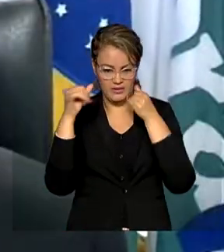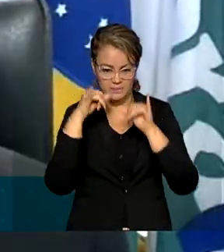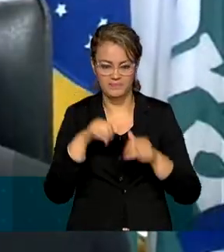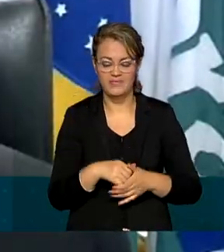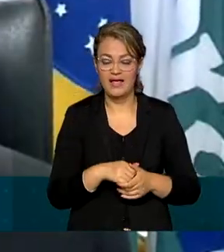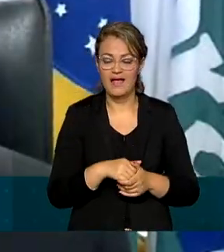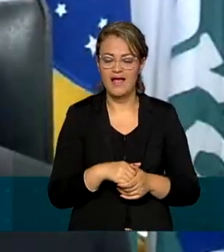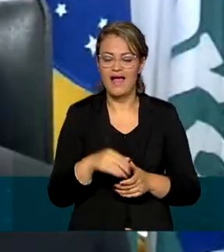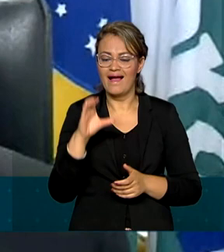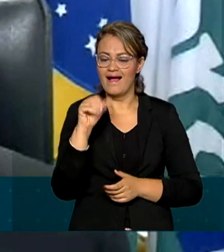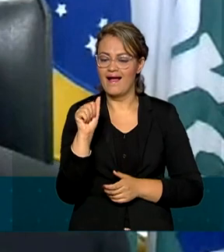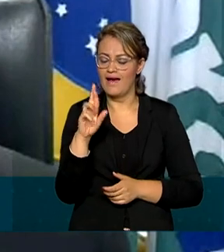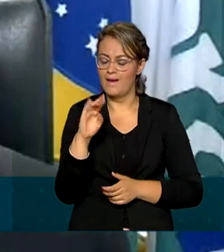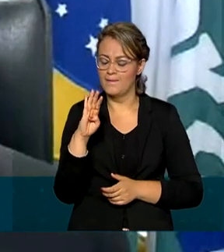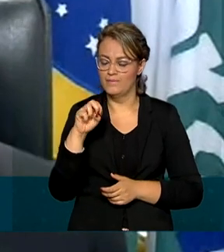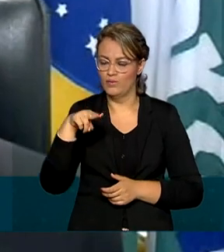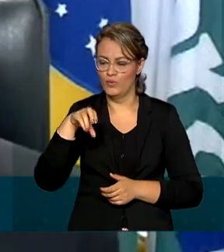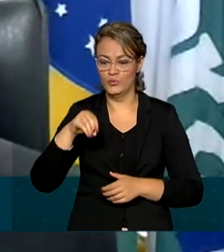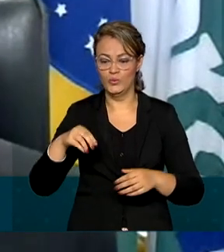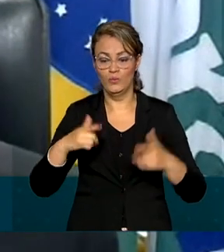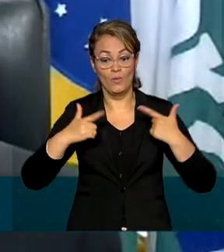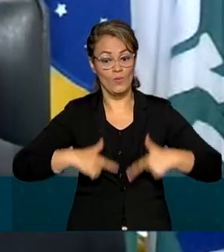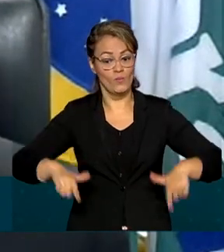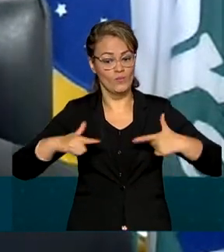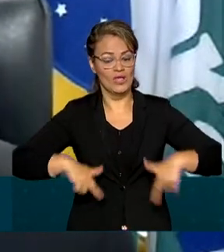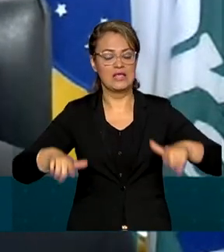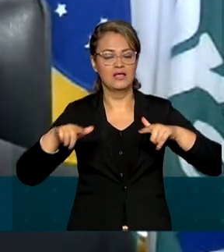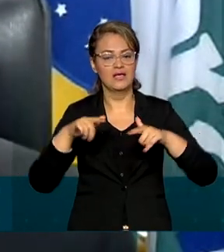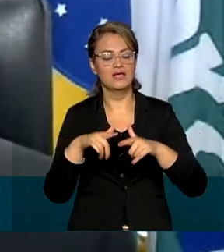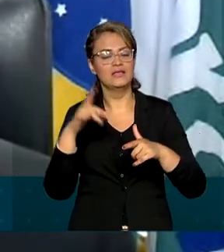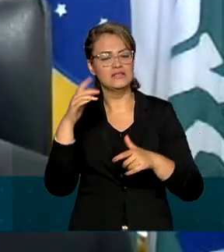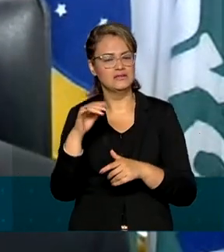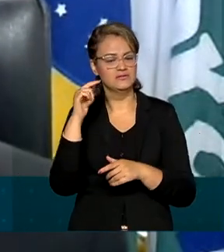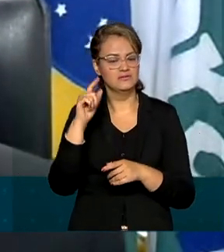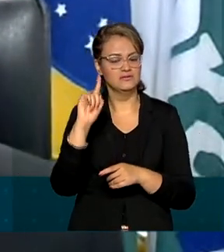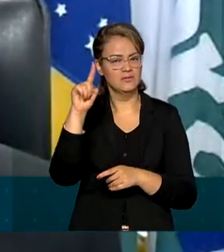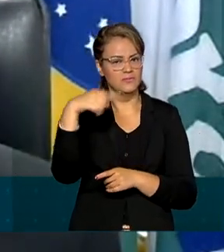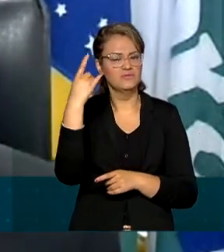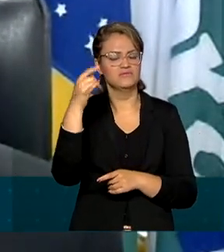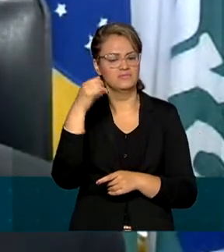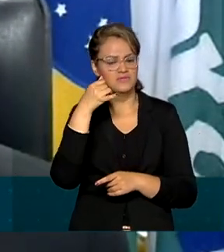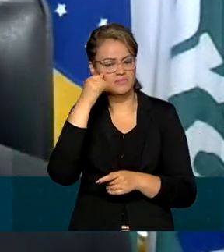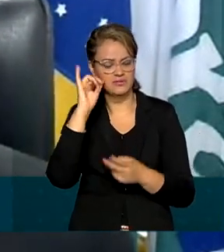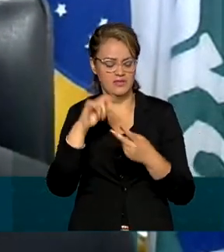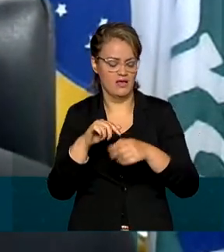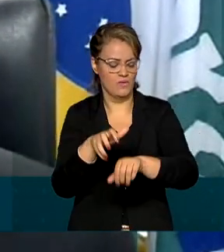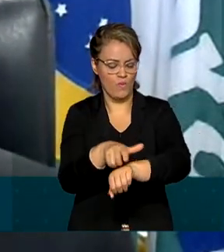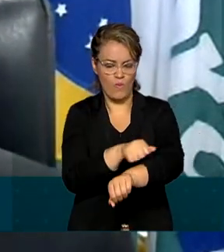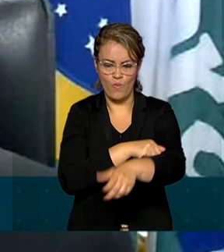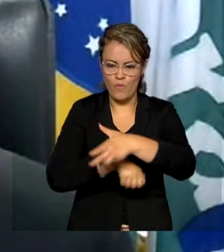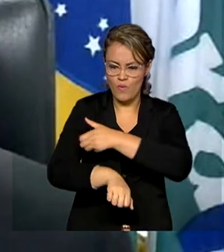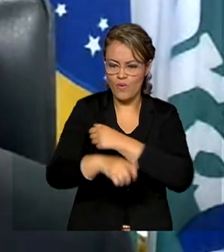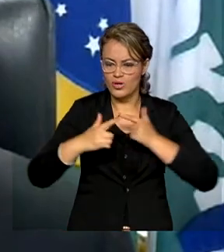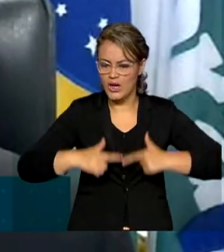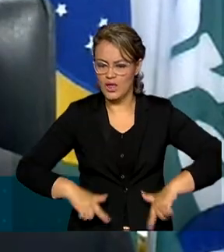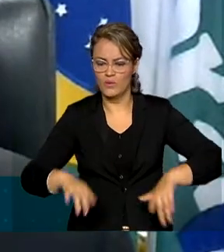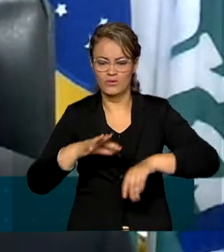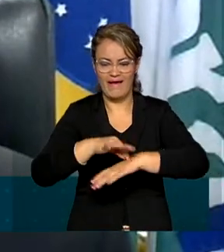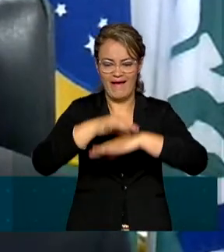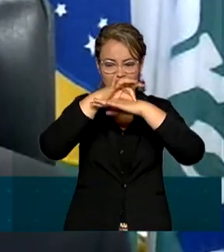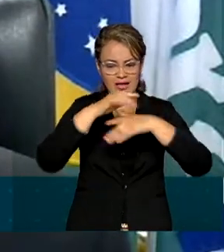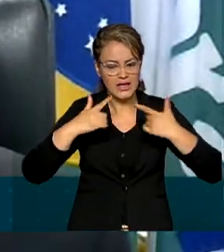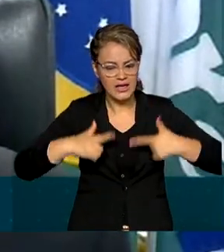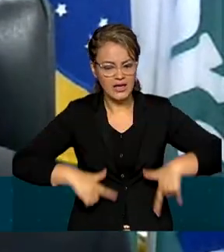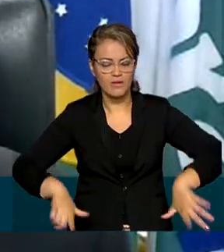carbono neutro. E em breve, ministra, nós teremos o bezerro carbono neutro, o couro carbono neutro e a carne também